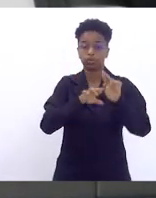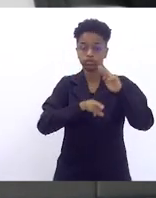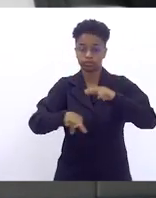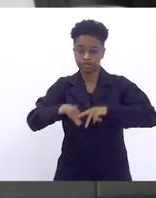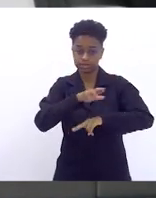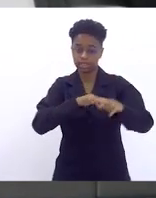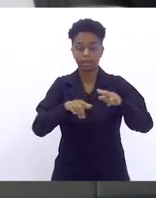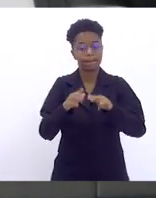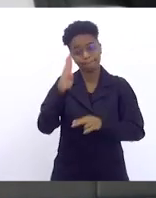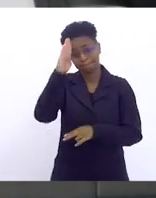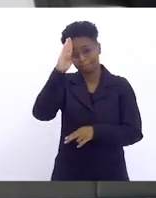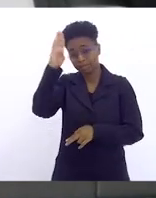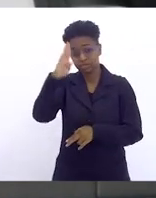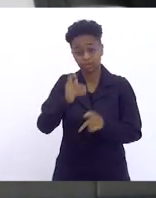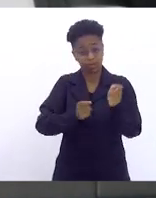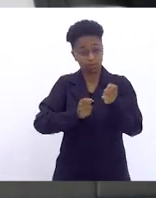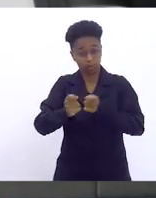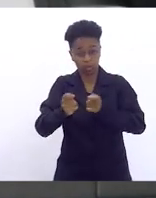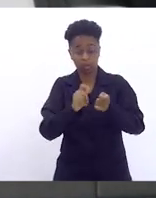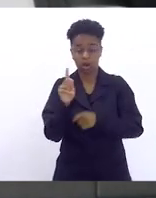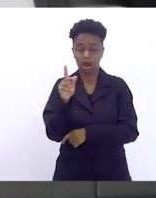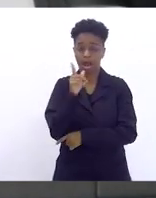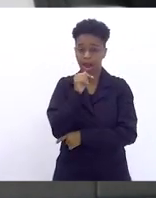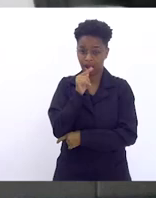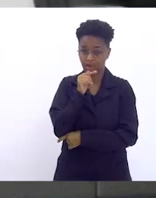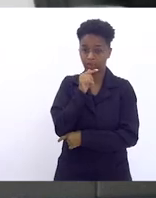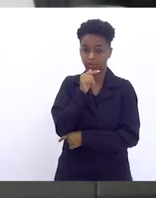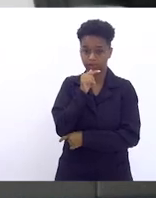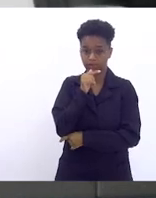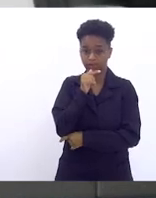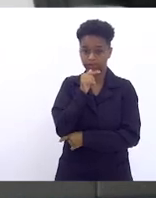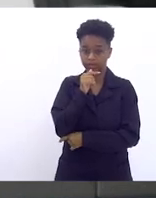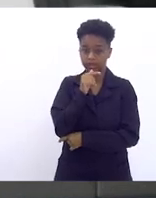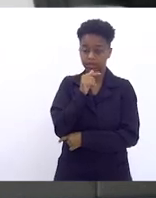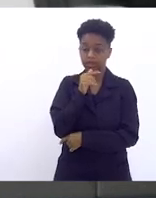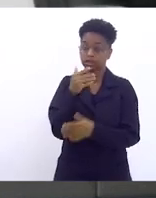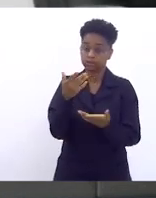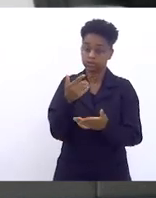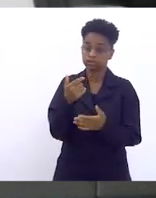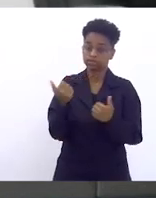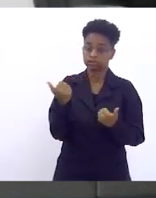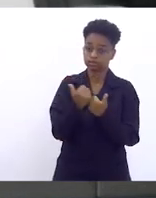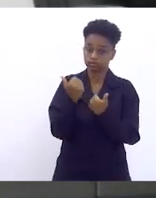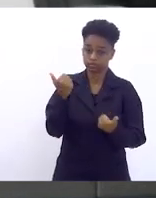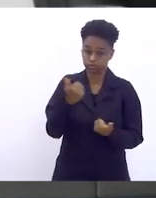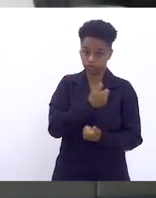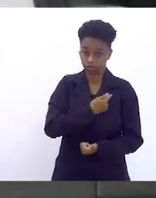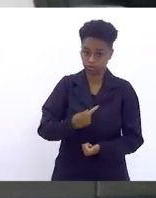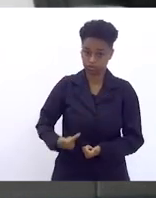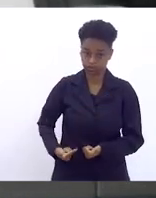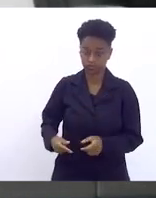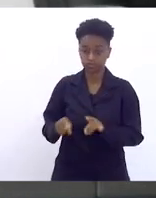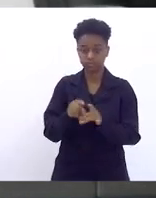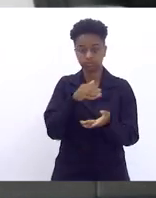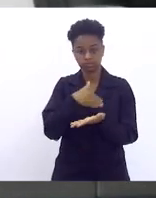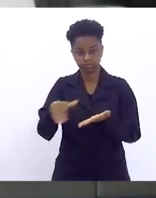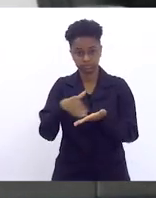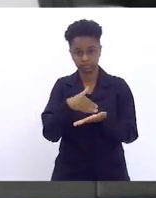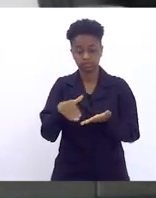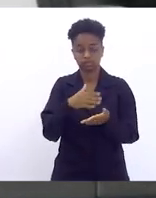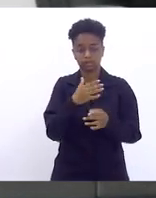hídrica não é por outro motivo que o vice-governador em secretário de ambiente